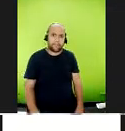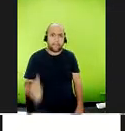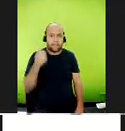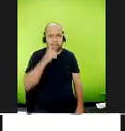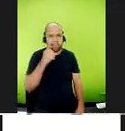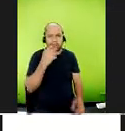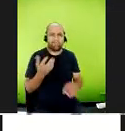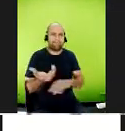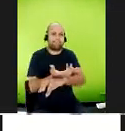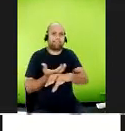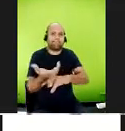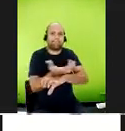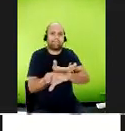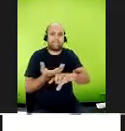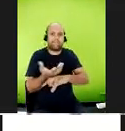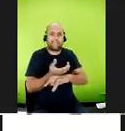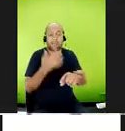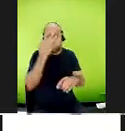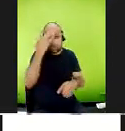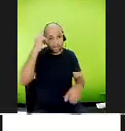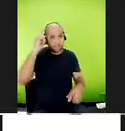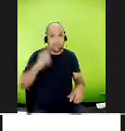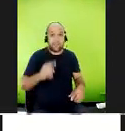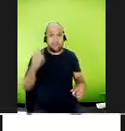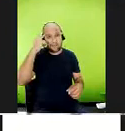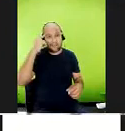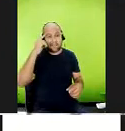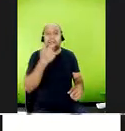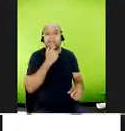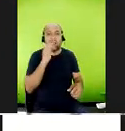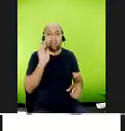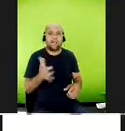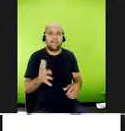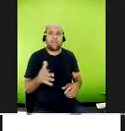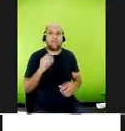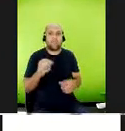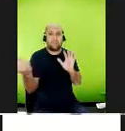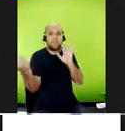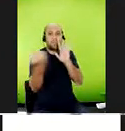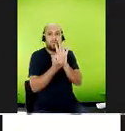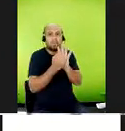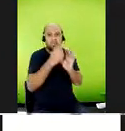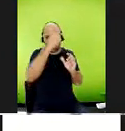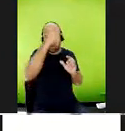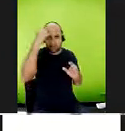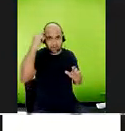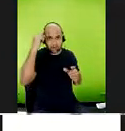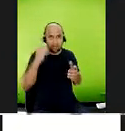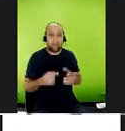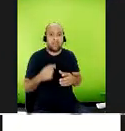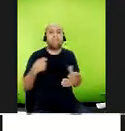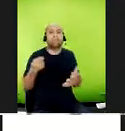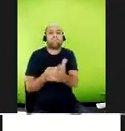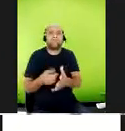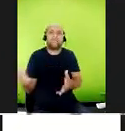banho Ninguém imaginava que ela já falasse inglês porque rotularam e é melhor coisa que eles fizeram compraram a briga E trouxeram meninos